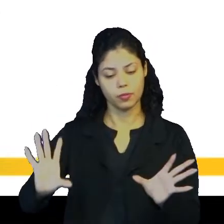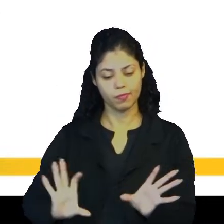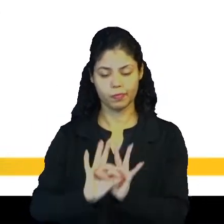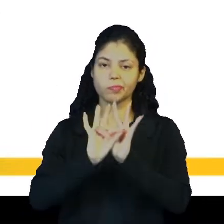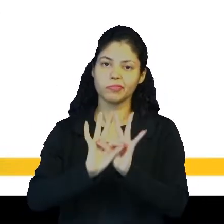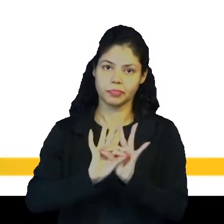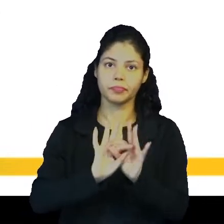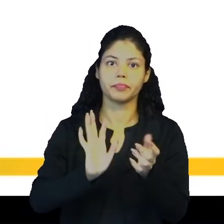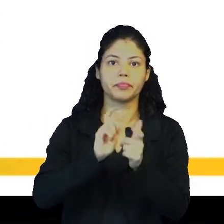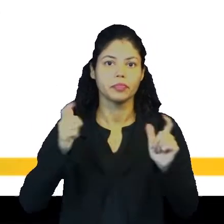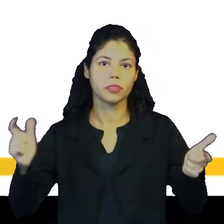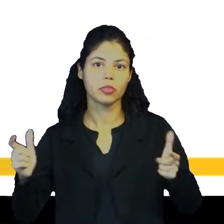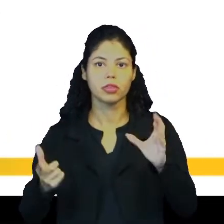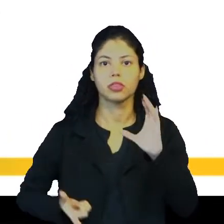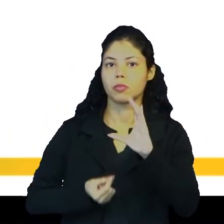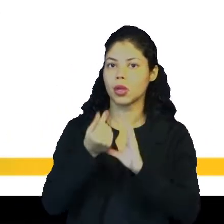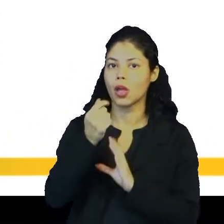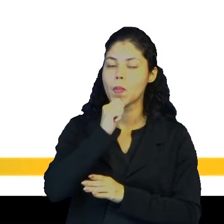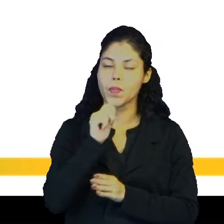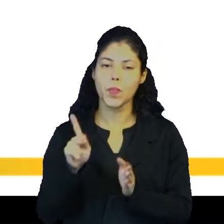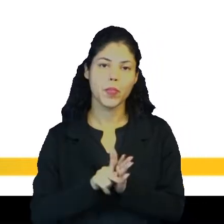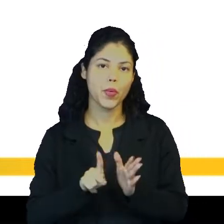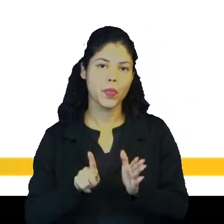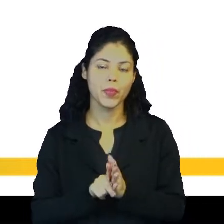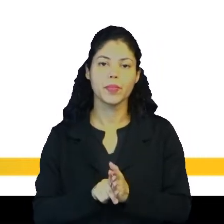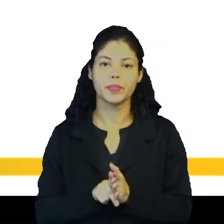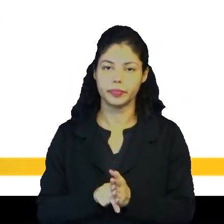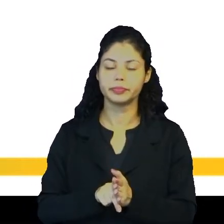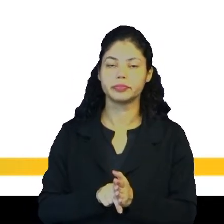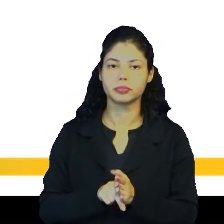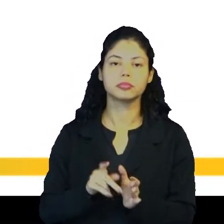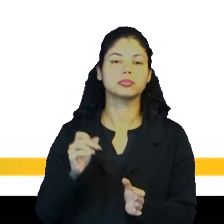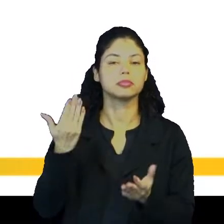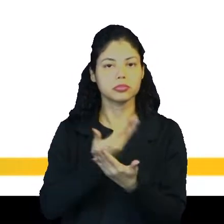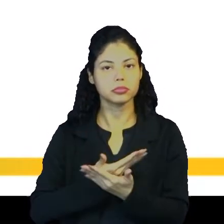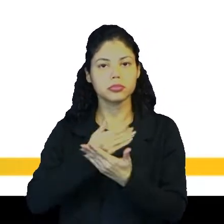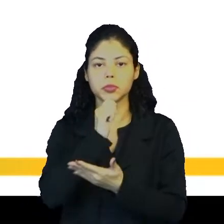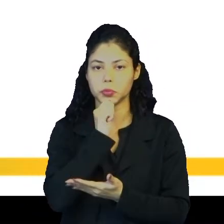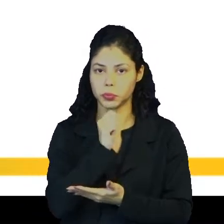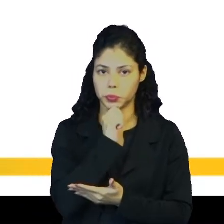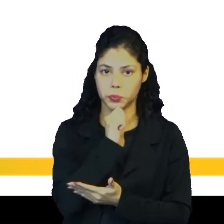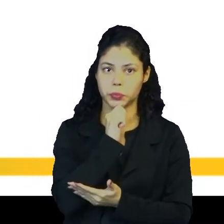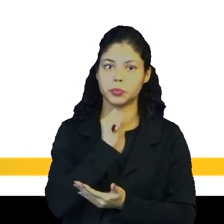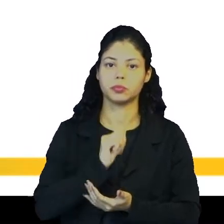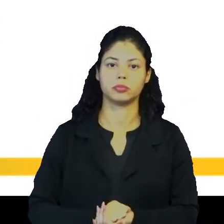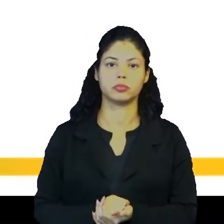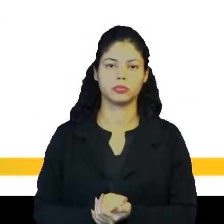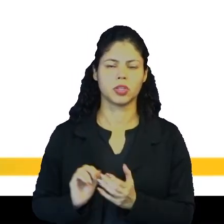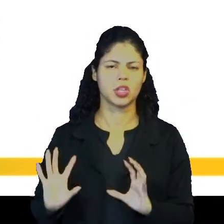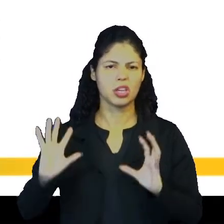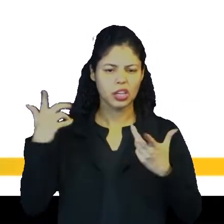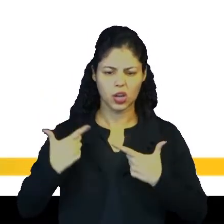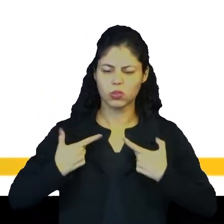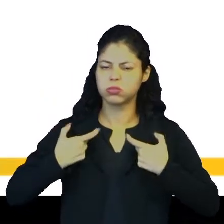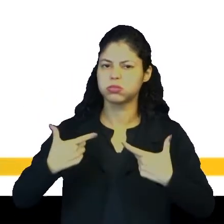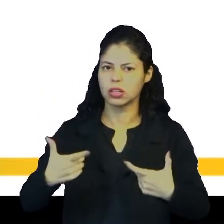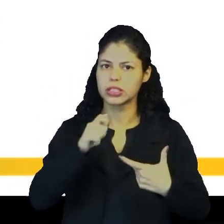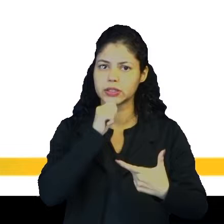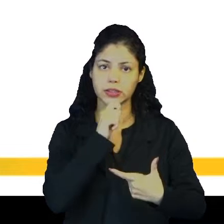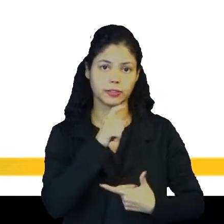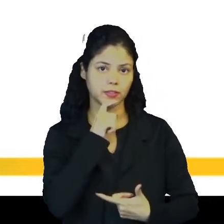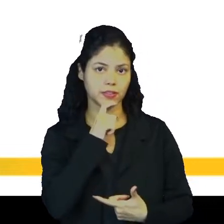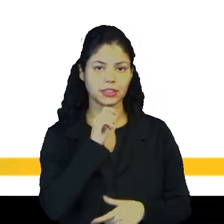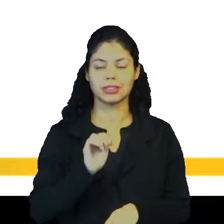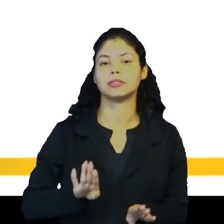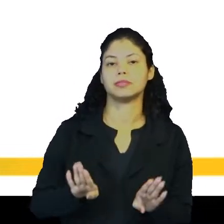aos grandes capitais privados e ao pensamento conservador. Tais regimes inseriram-se no clima de Guerra Fria,